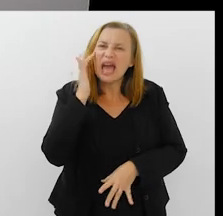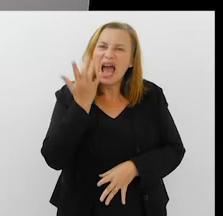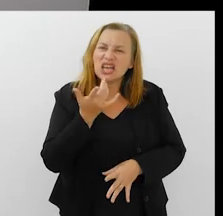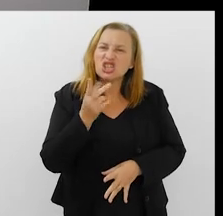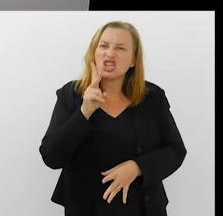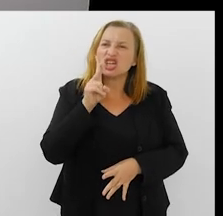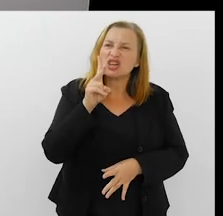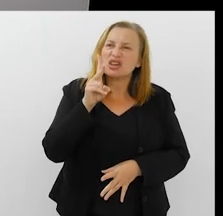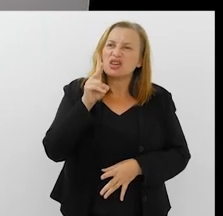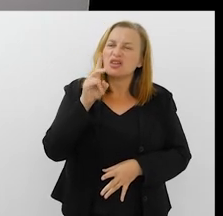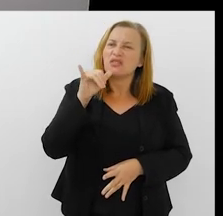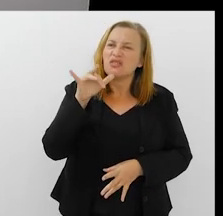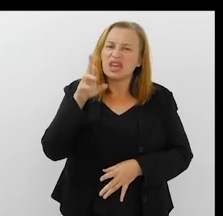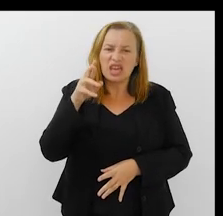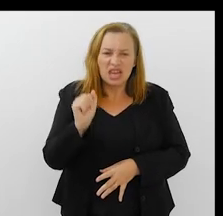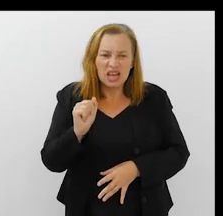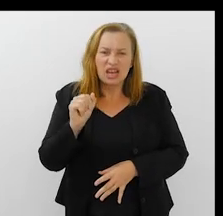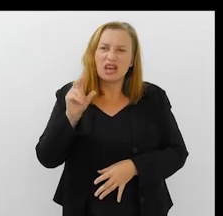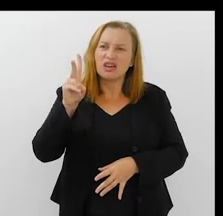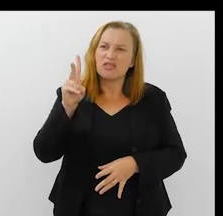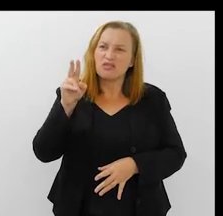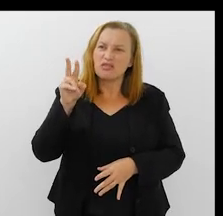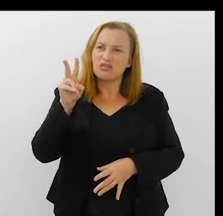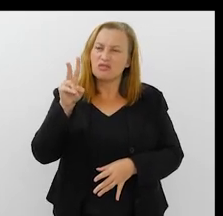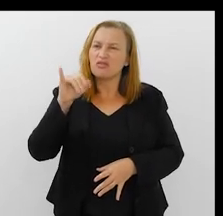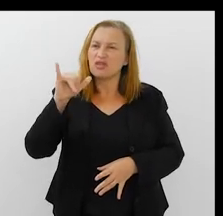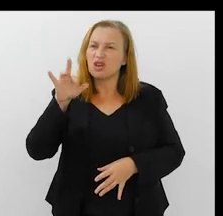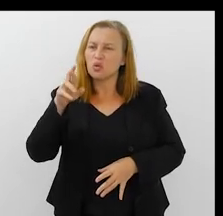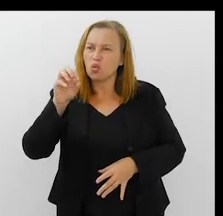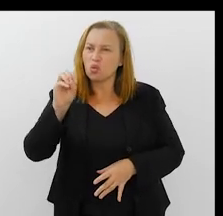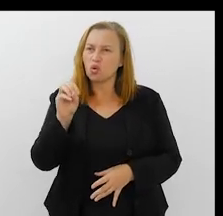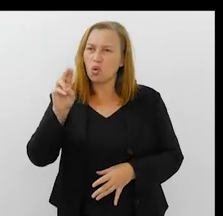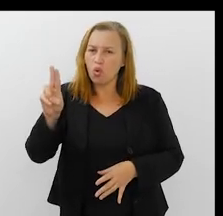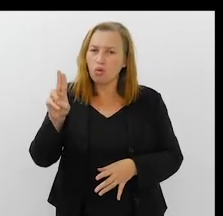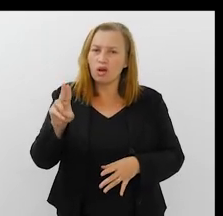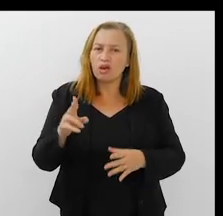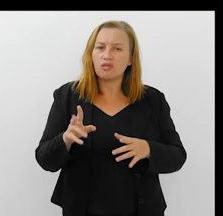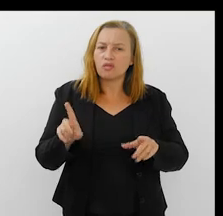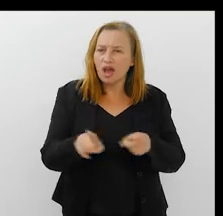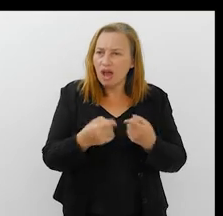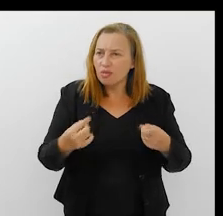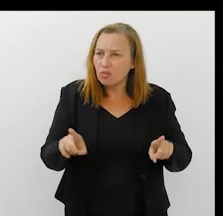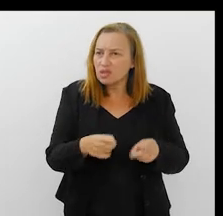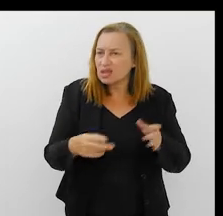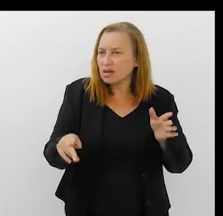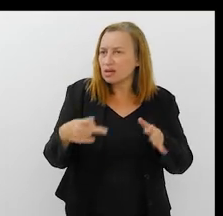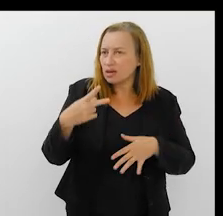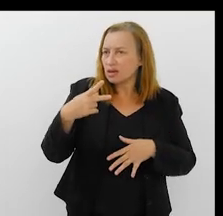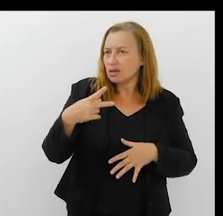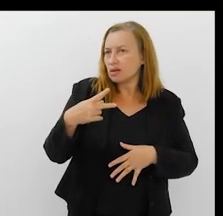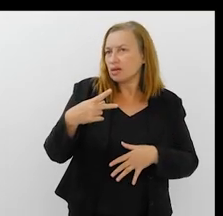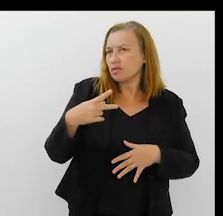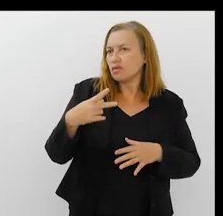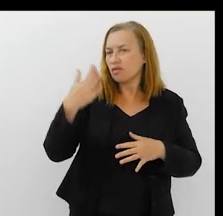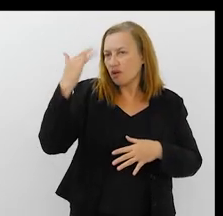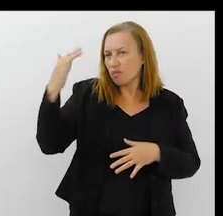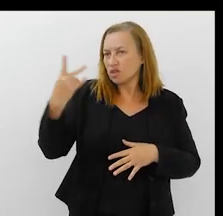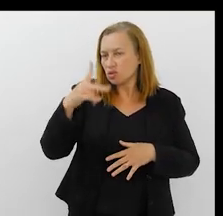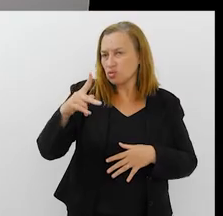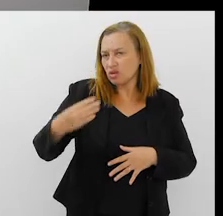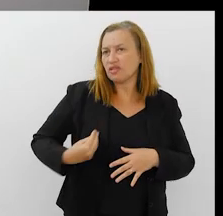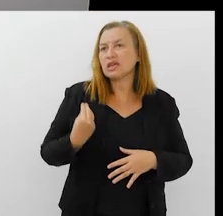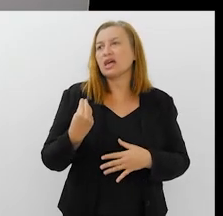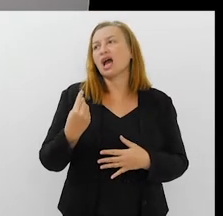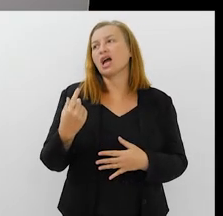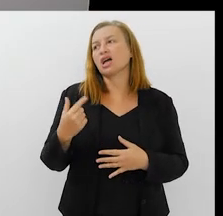Você acha que o Vira Virou foi assim o enredo da tua vida, até pelo fato de vocês acenderem aí a... Vira Virou